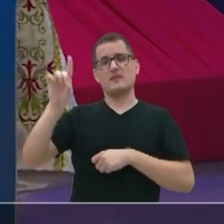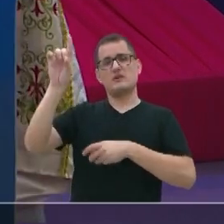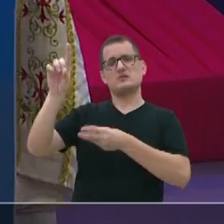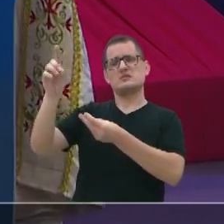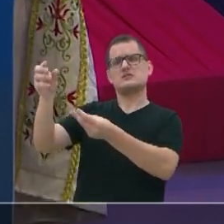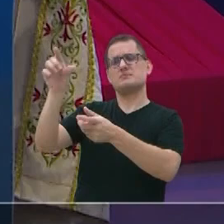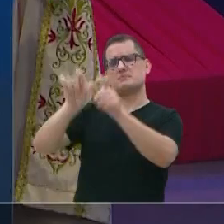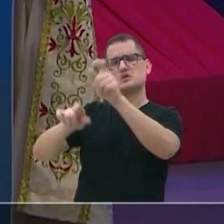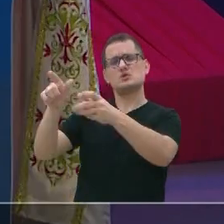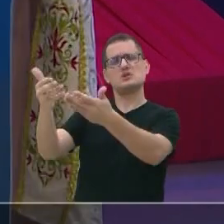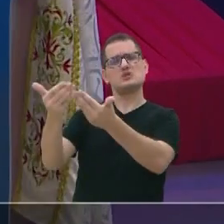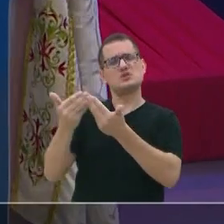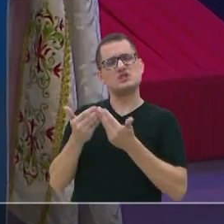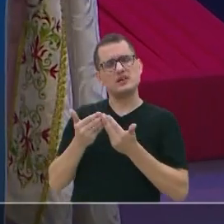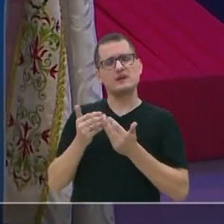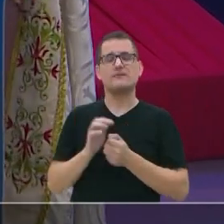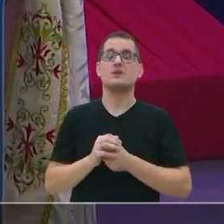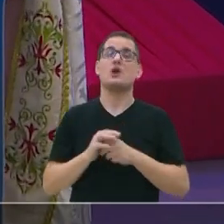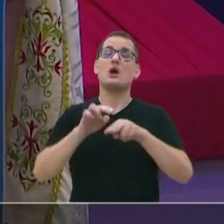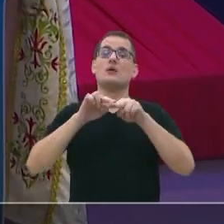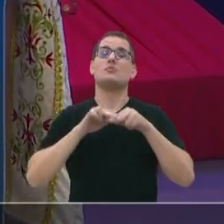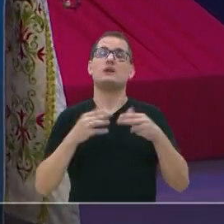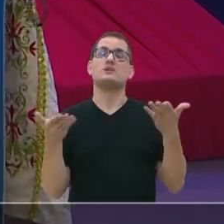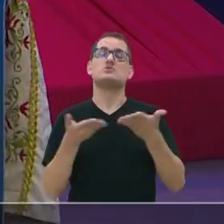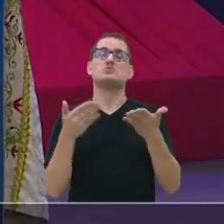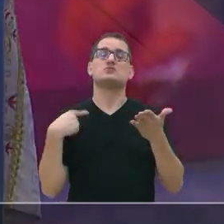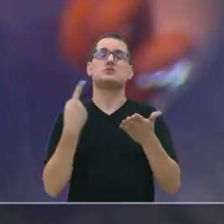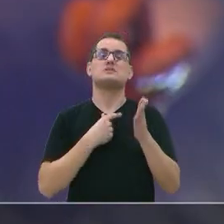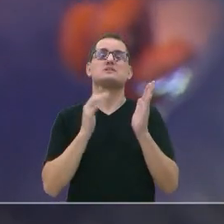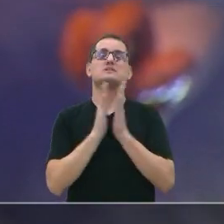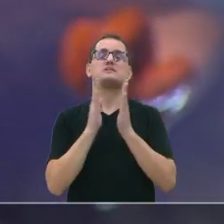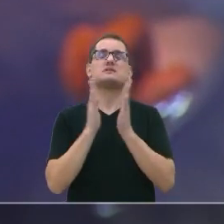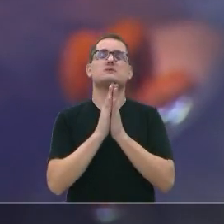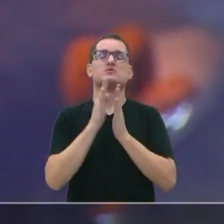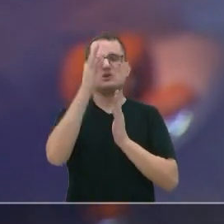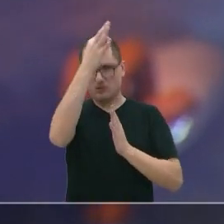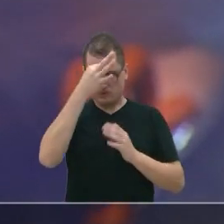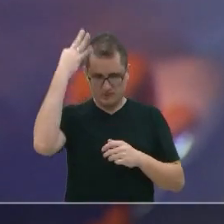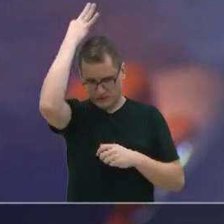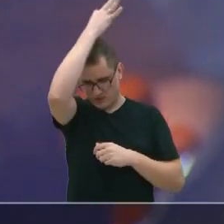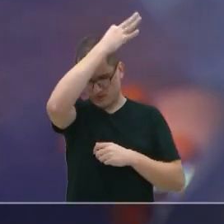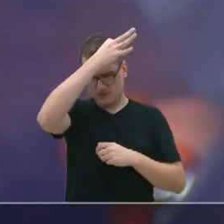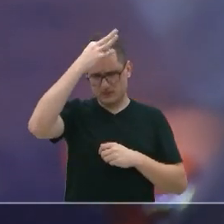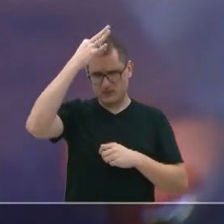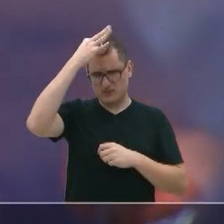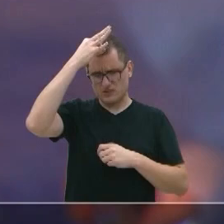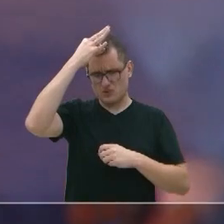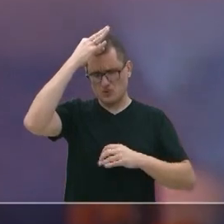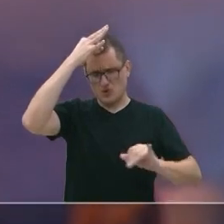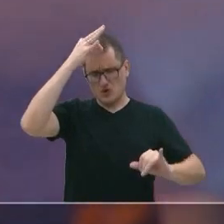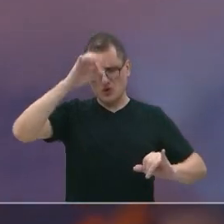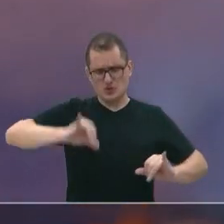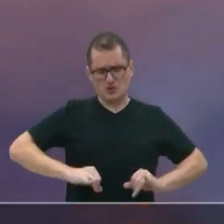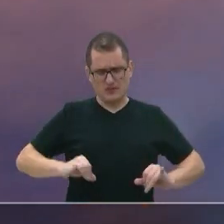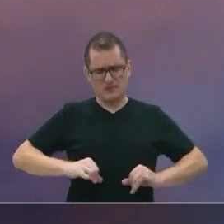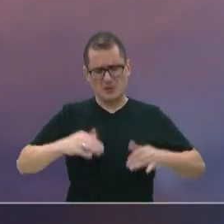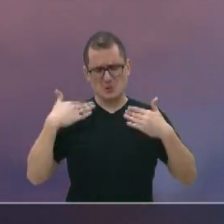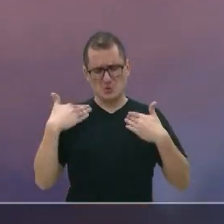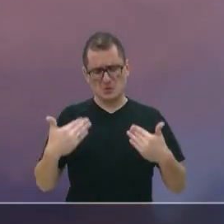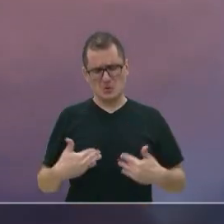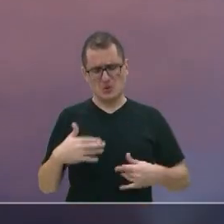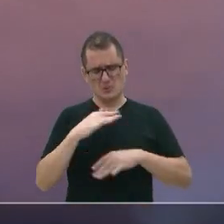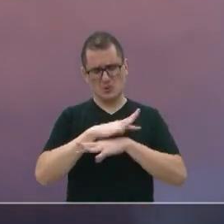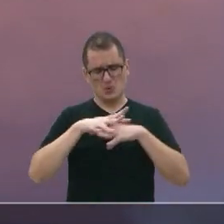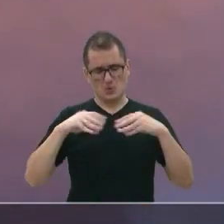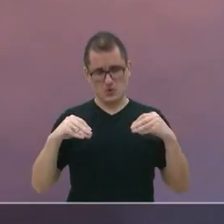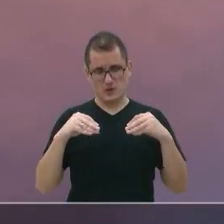que hoje rezamos que o Espírito Santo cure o meu sofrimento físico. Diga isso: